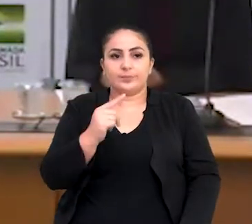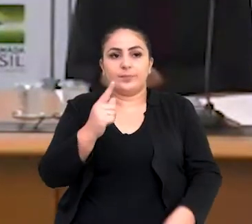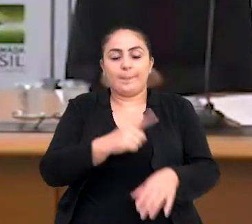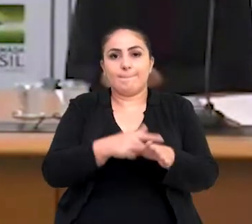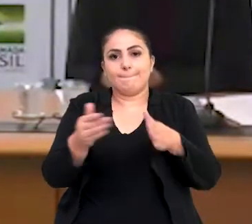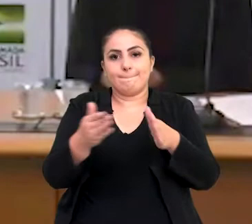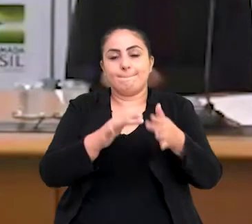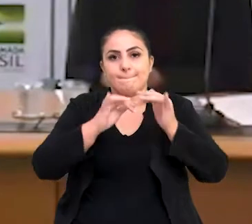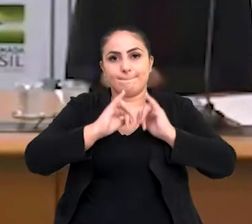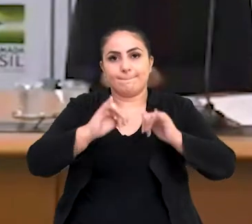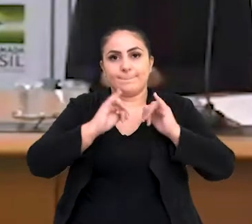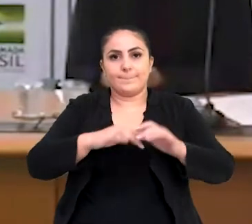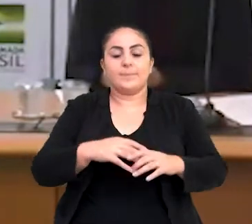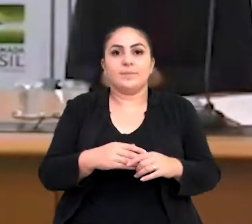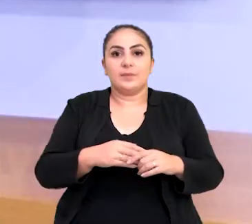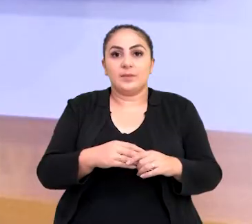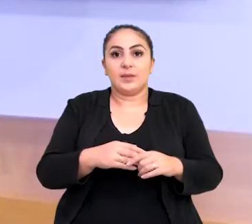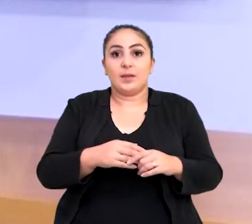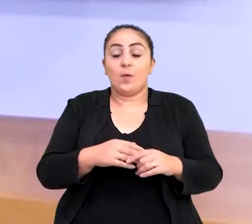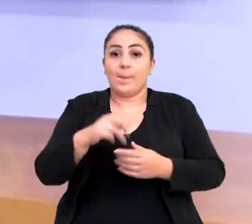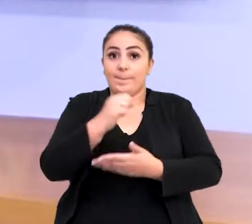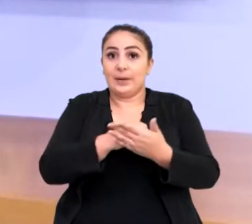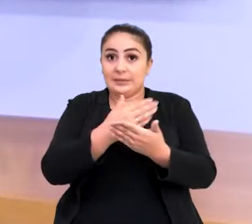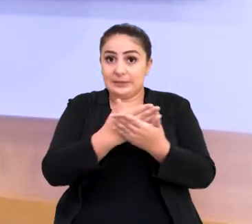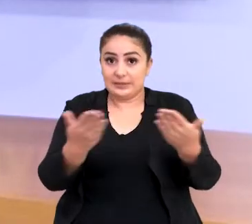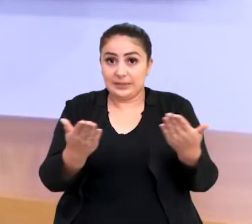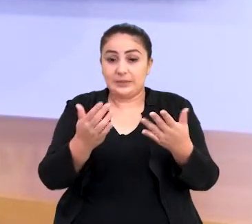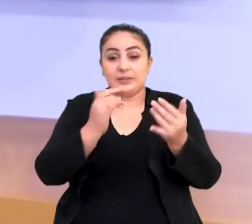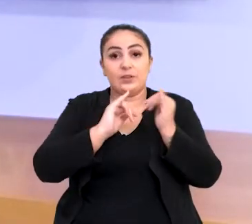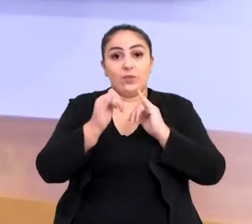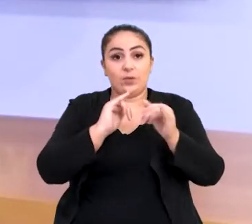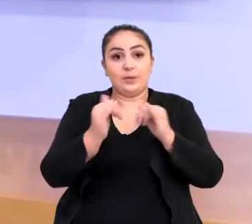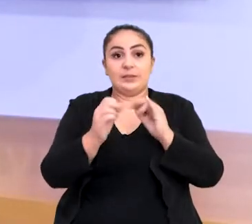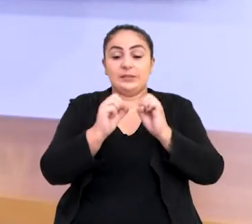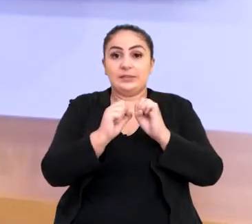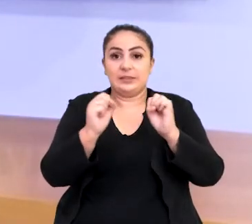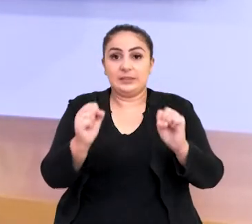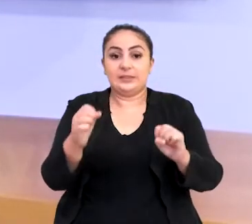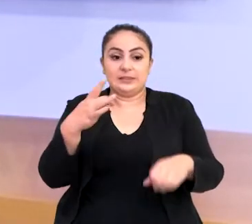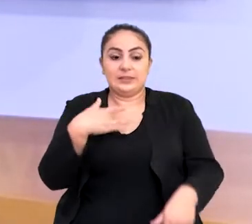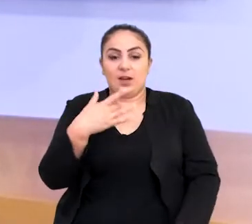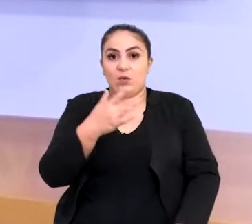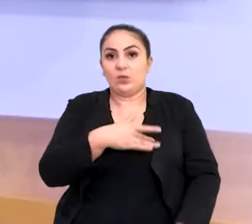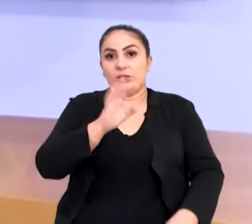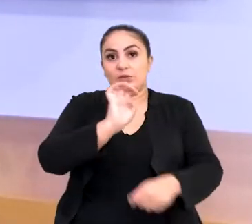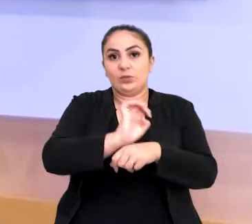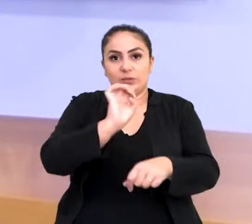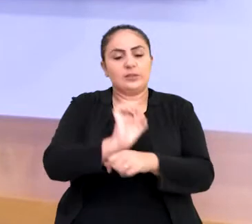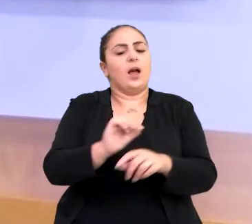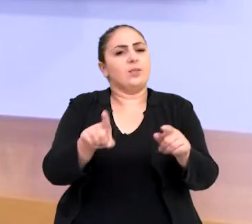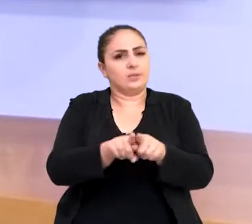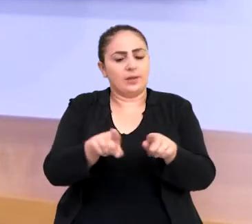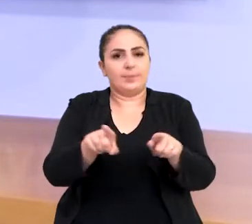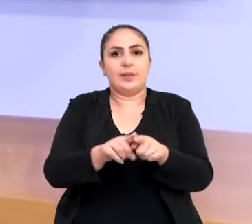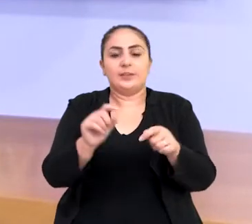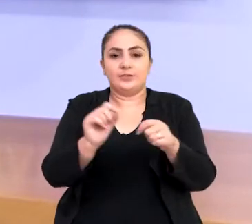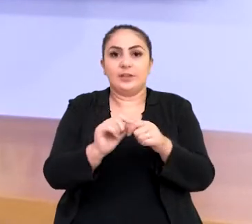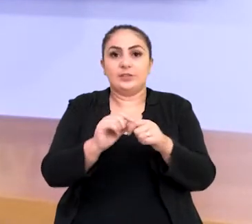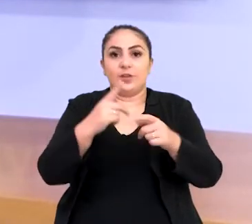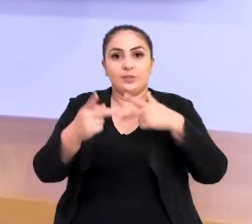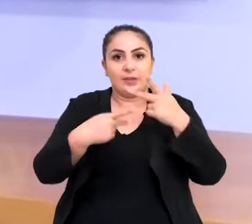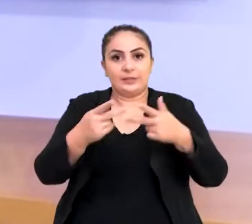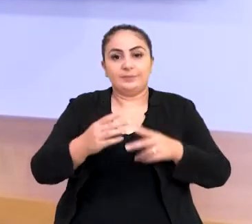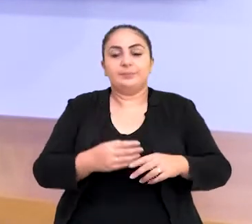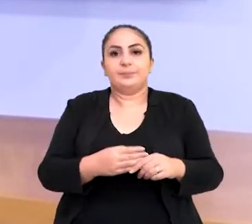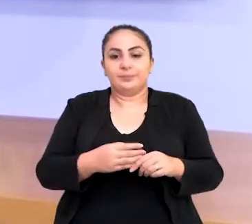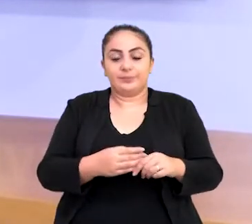observados durante essa campanha de vacinação. Com base nestas informações, a secretária de Saúde do Estado também fez o